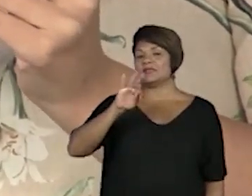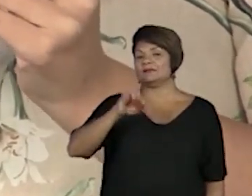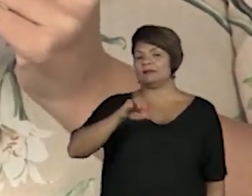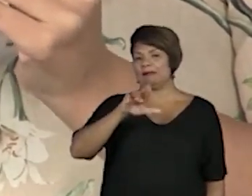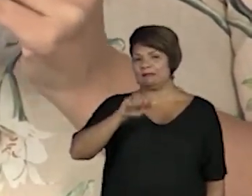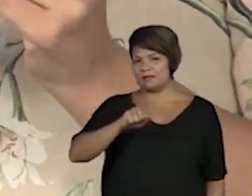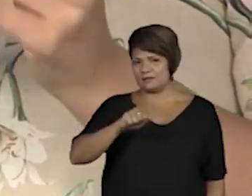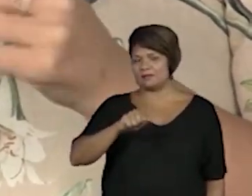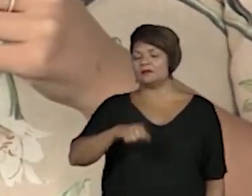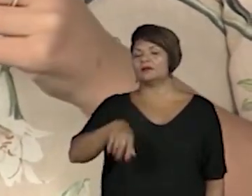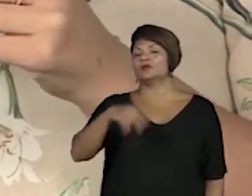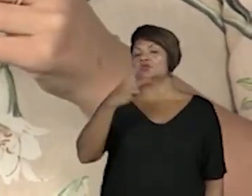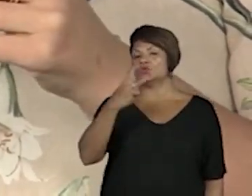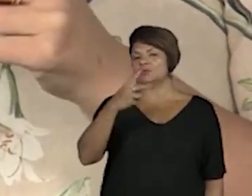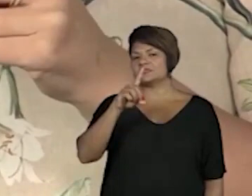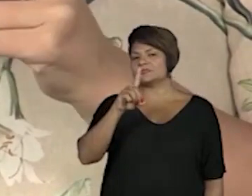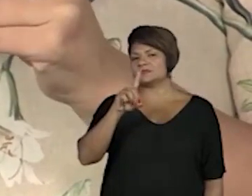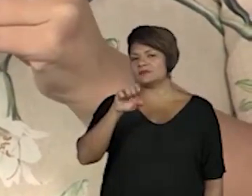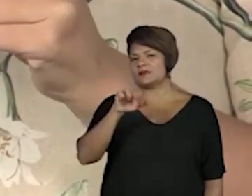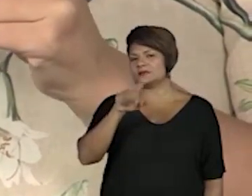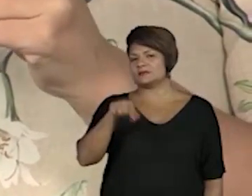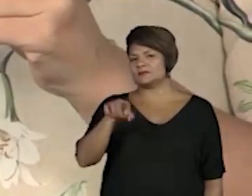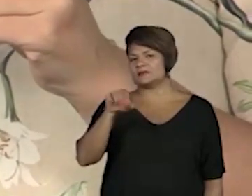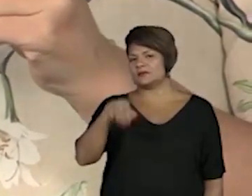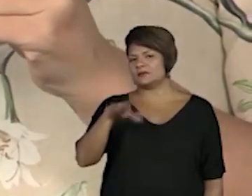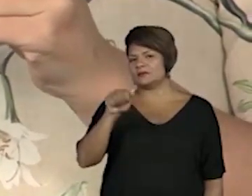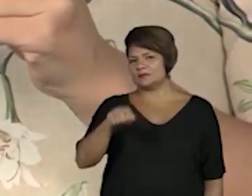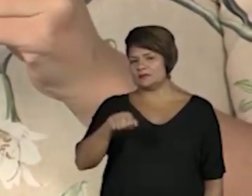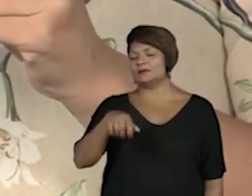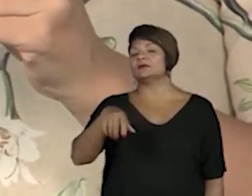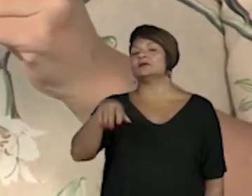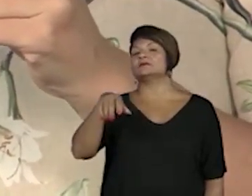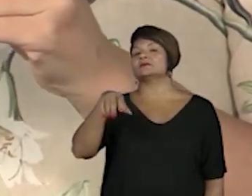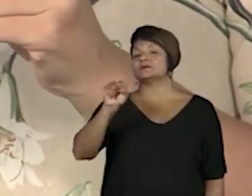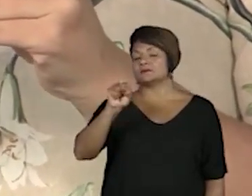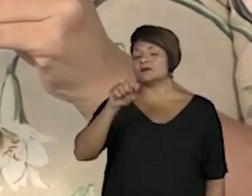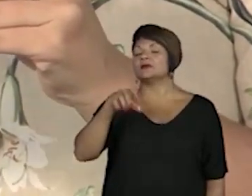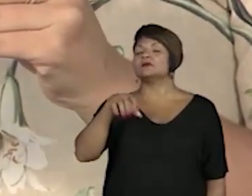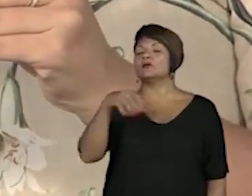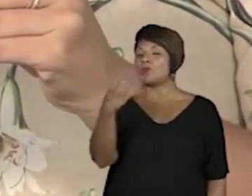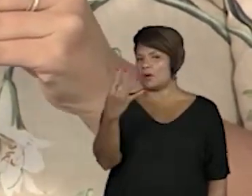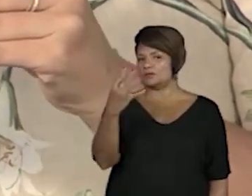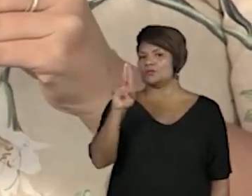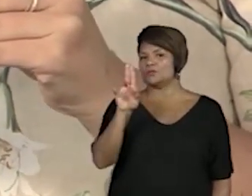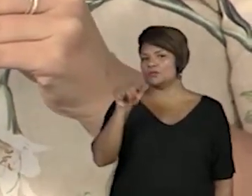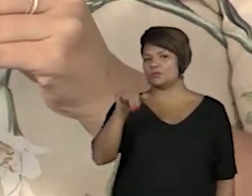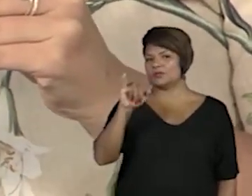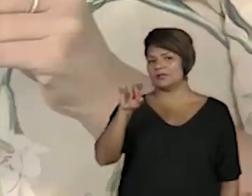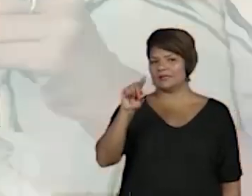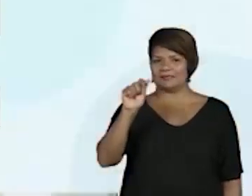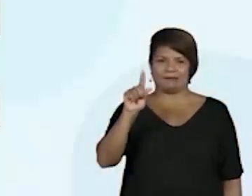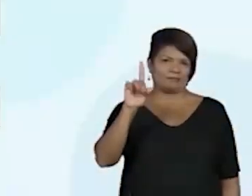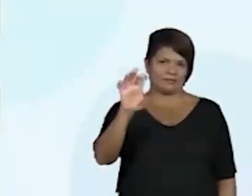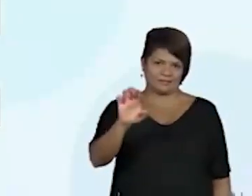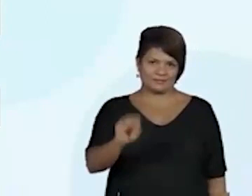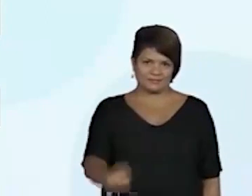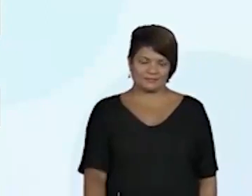2 dezenas e... 4 unidades. 4 unidades. Vamos colocar aqui, então,